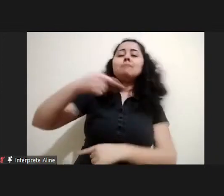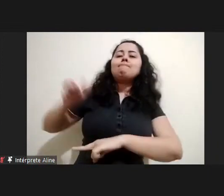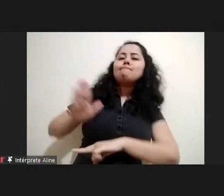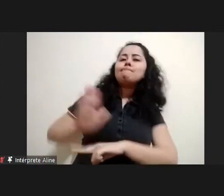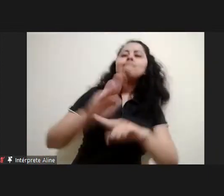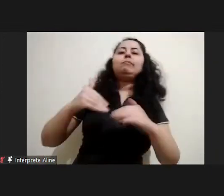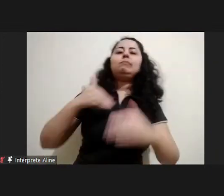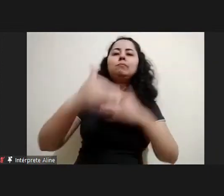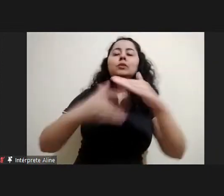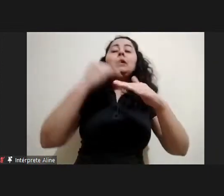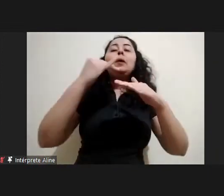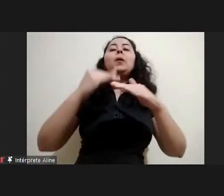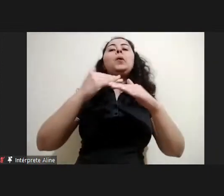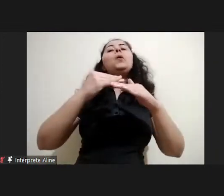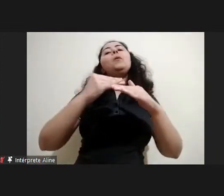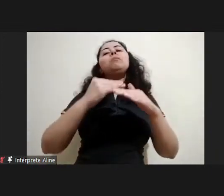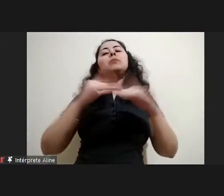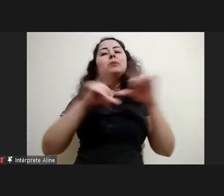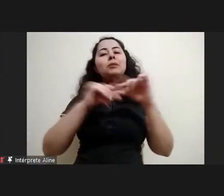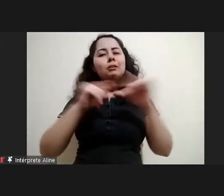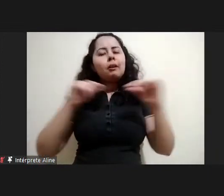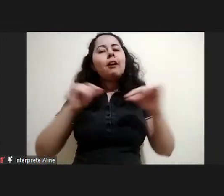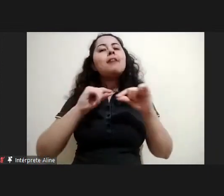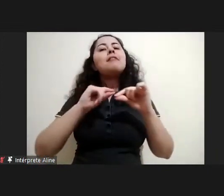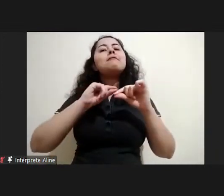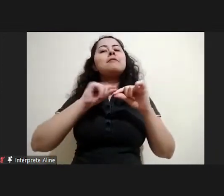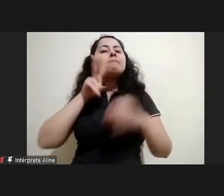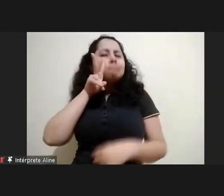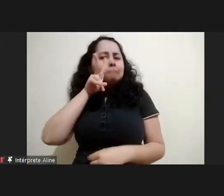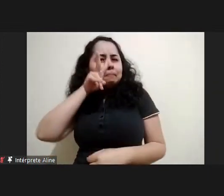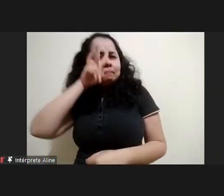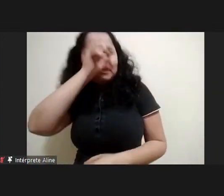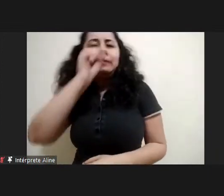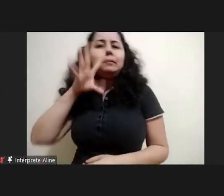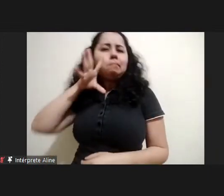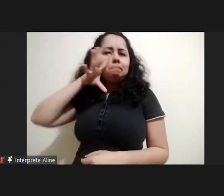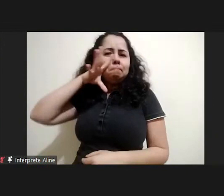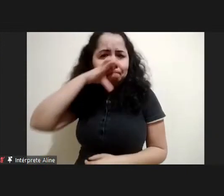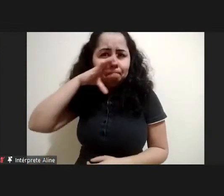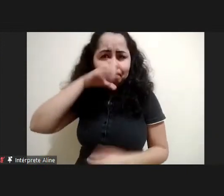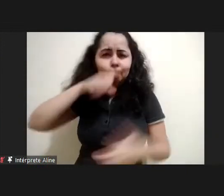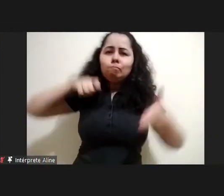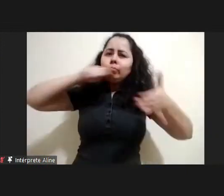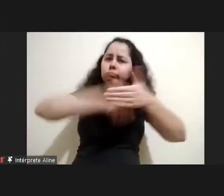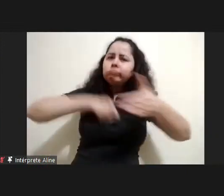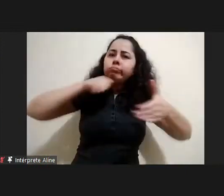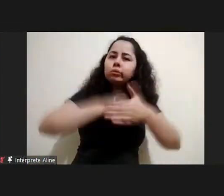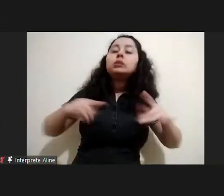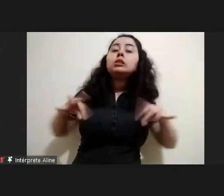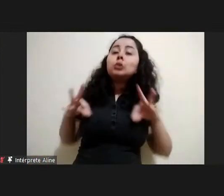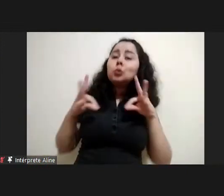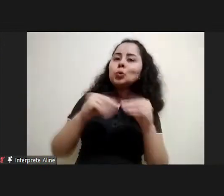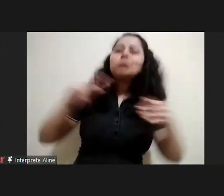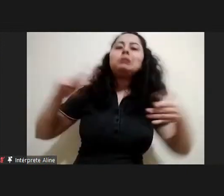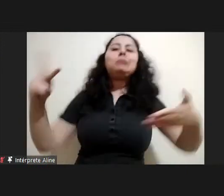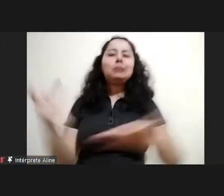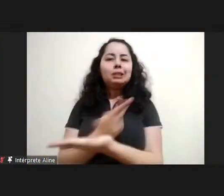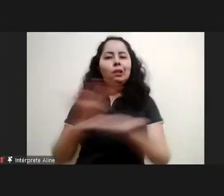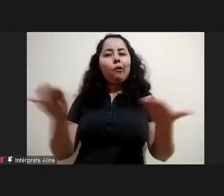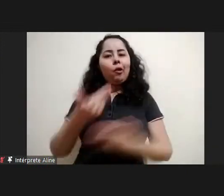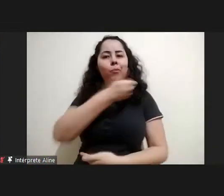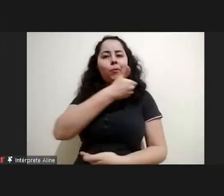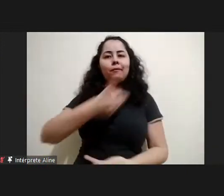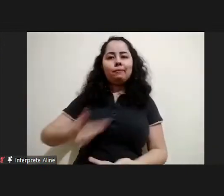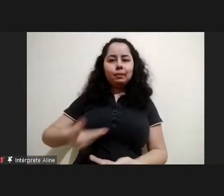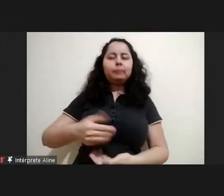instituição forte, é que nós estamos enfrentando e resistindo a tudo que está ocorrendo. Os desafios